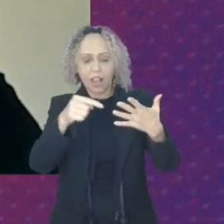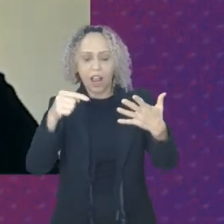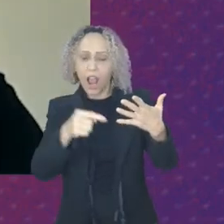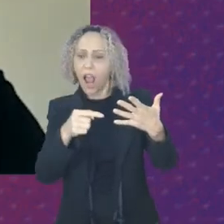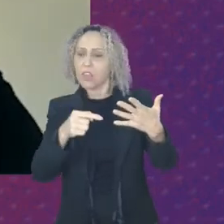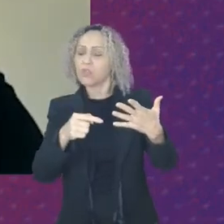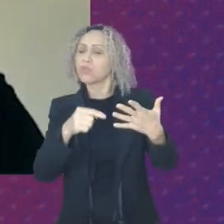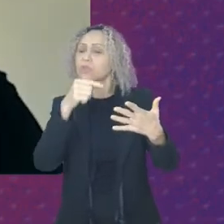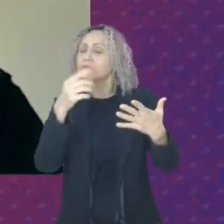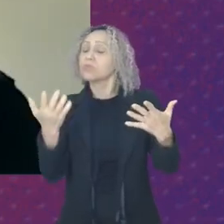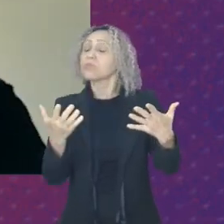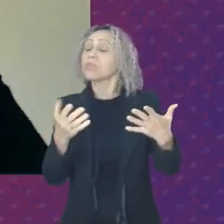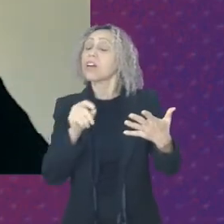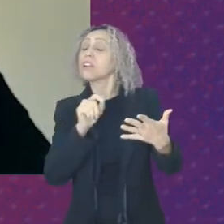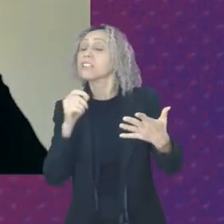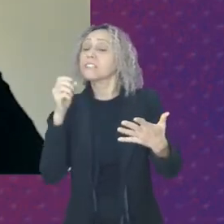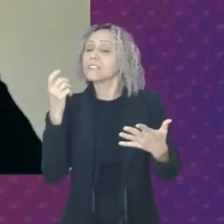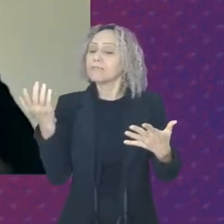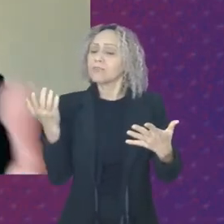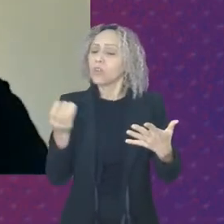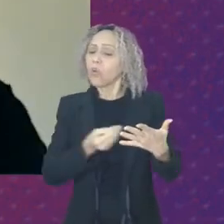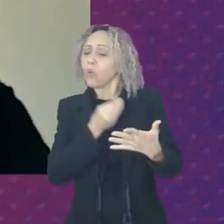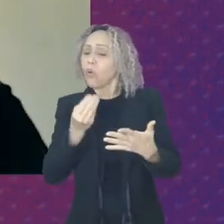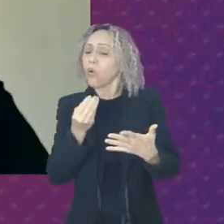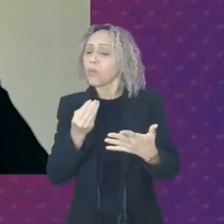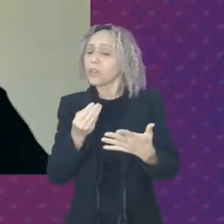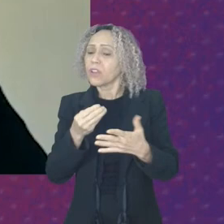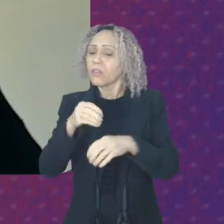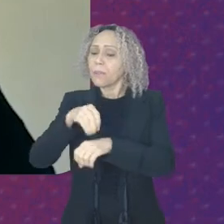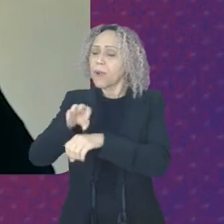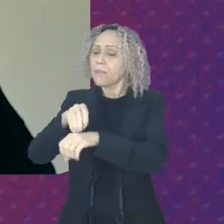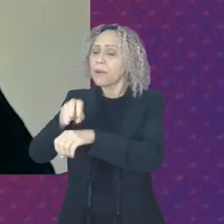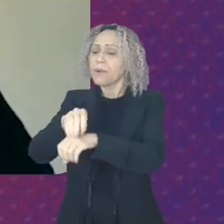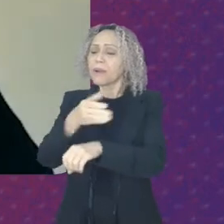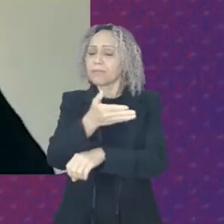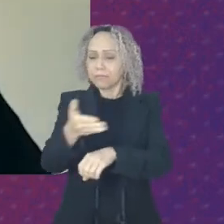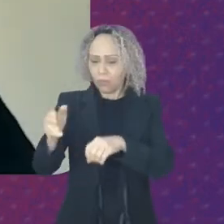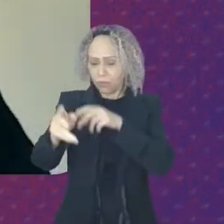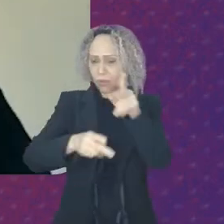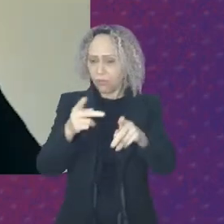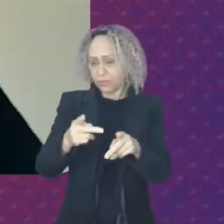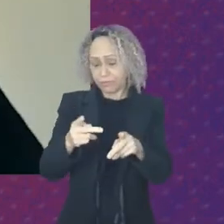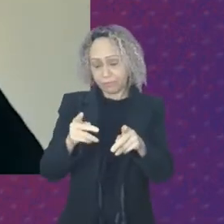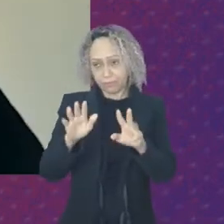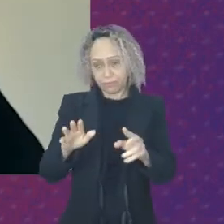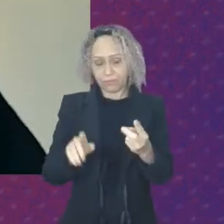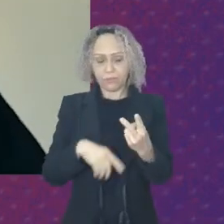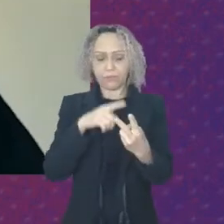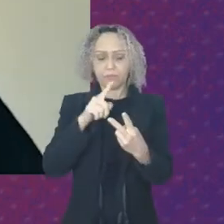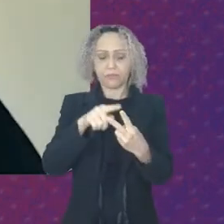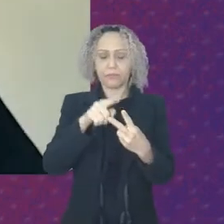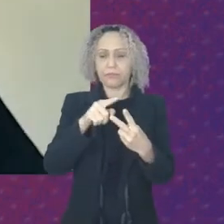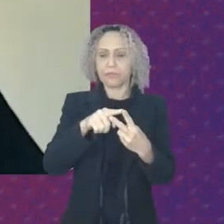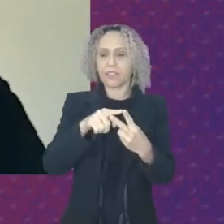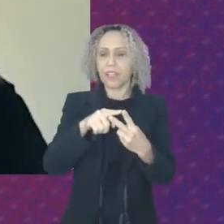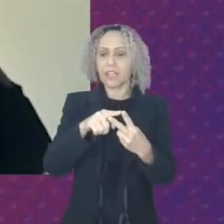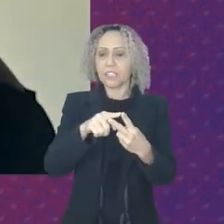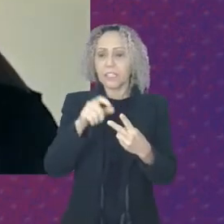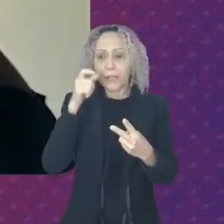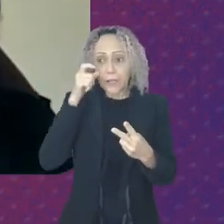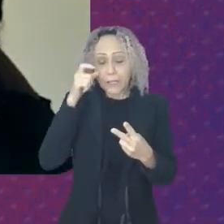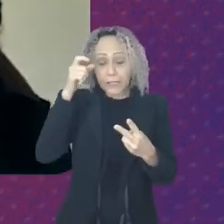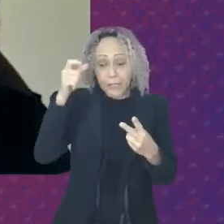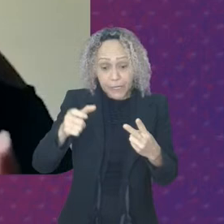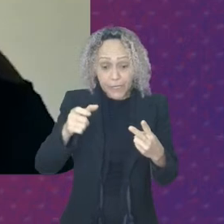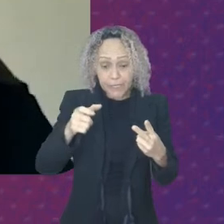nosso público. Principalmente porque existem dois tipos de pautas de interesse. O que é de interesse público e o que é de interesse